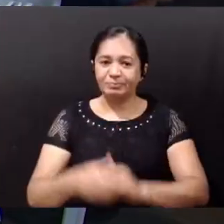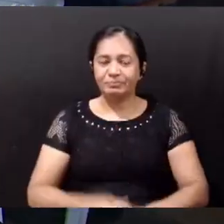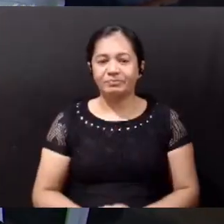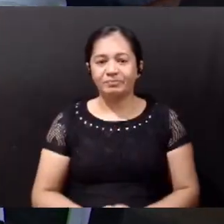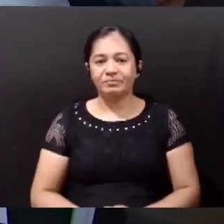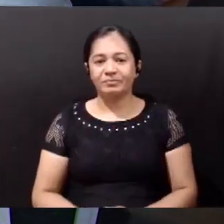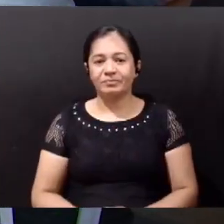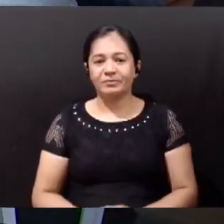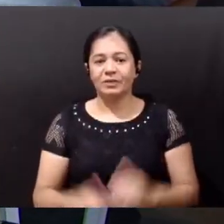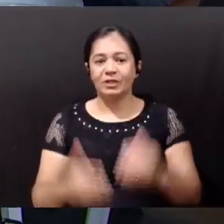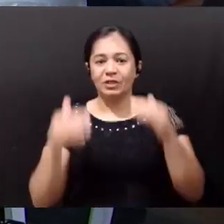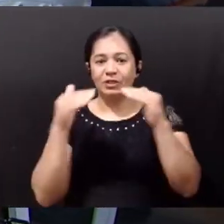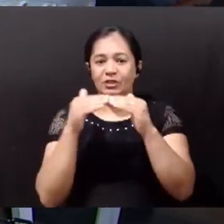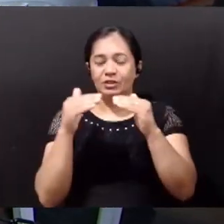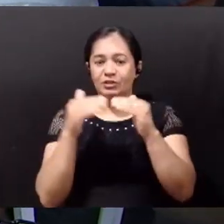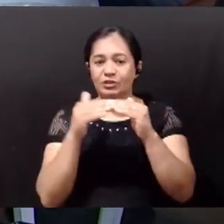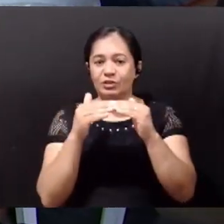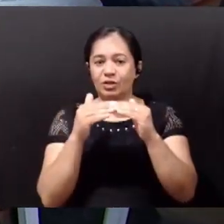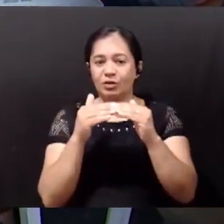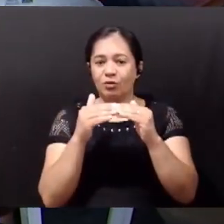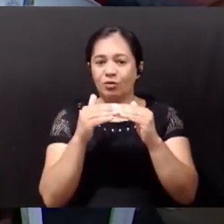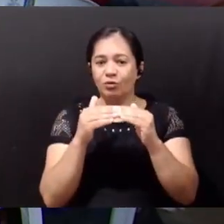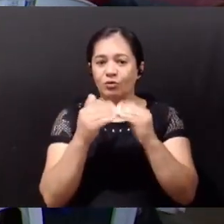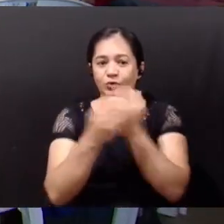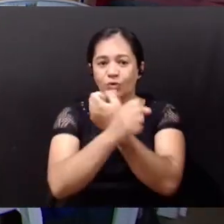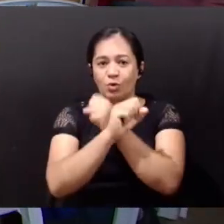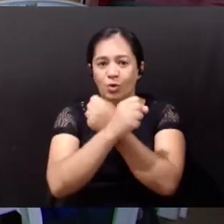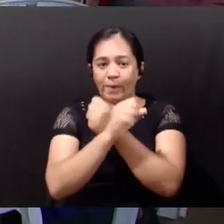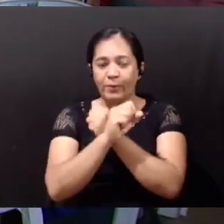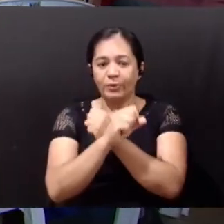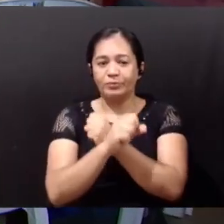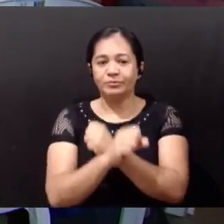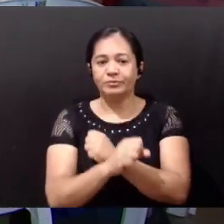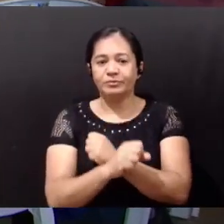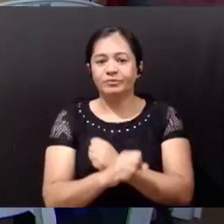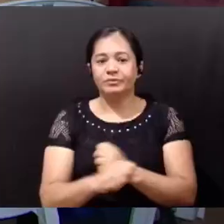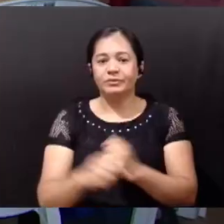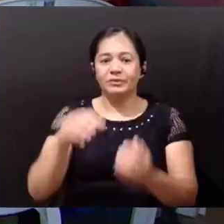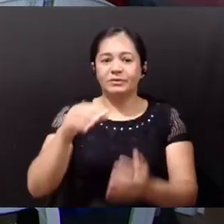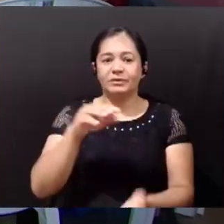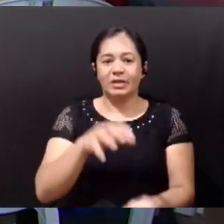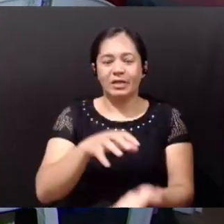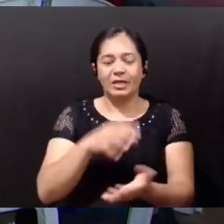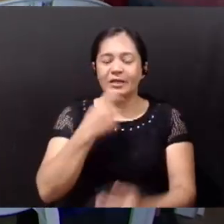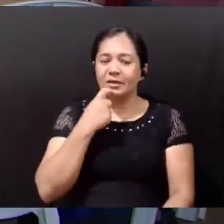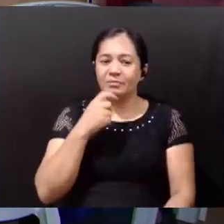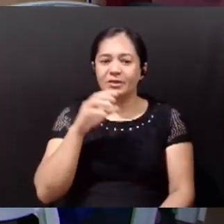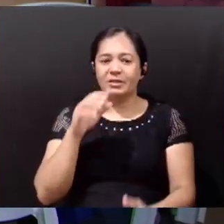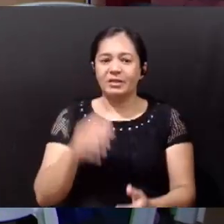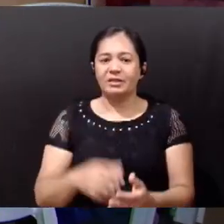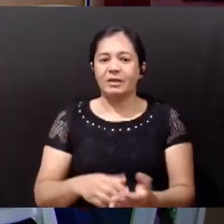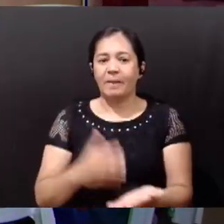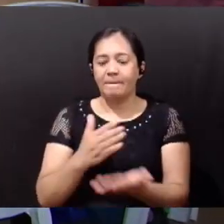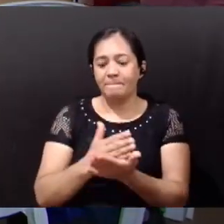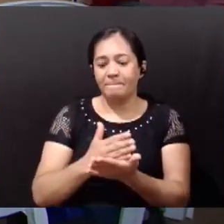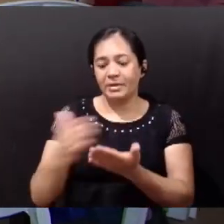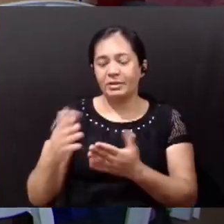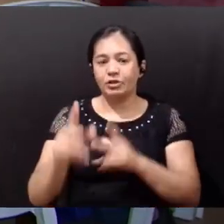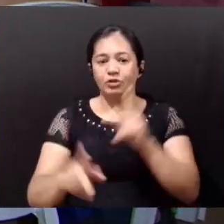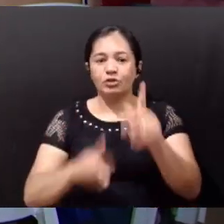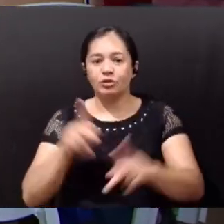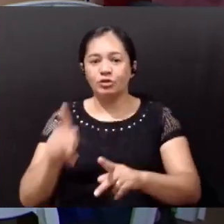do Observatório da PUC Campinas, a metrópole concentra a metade da população em